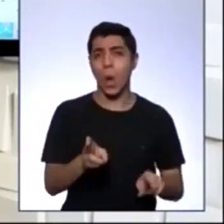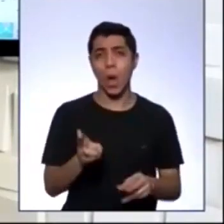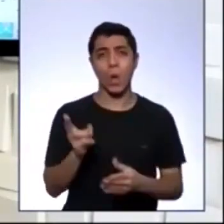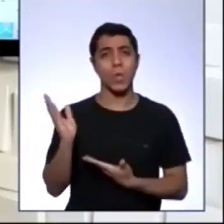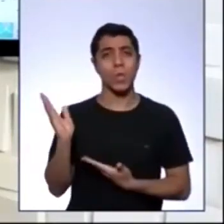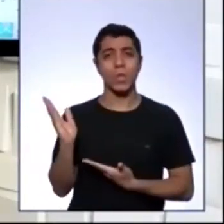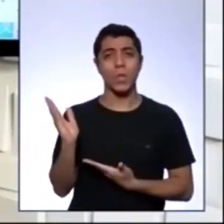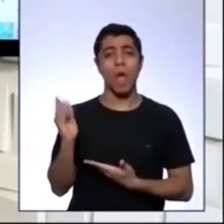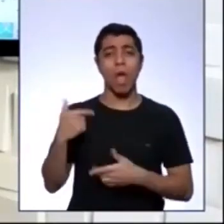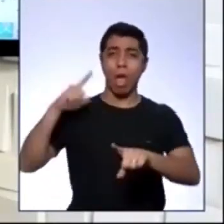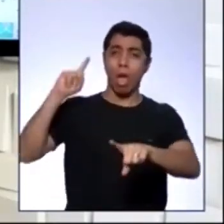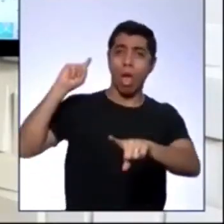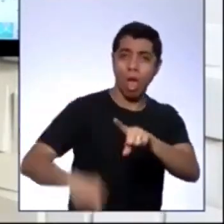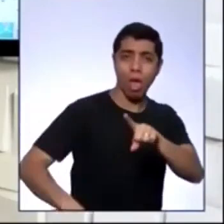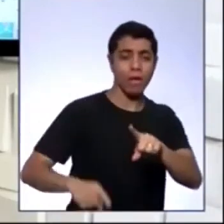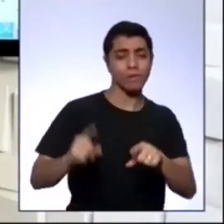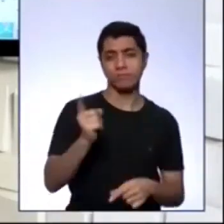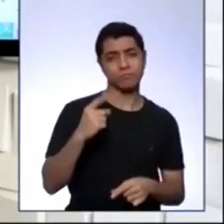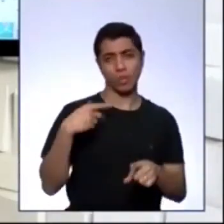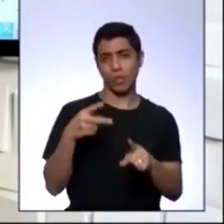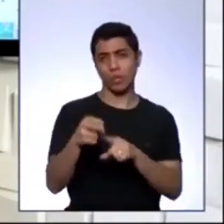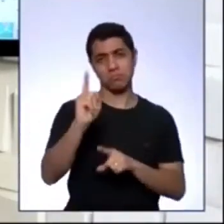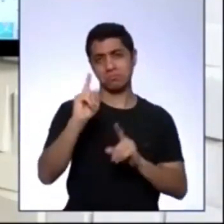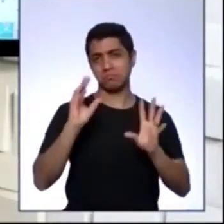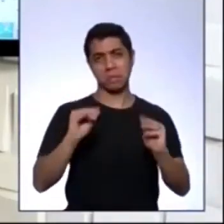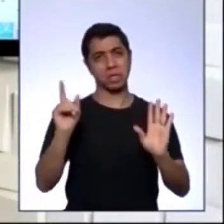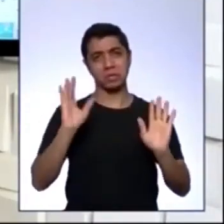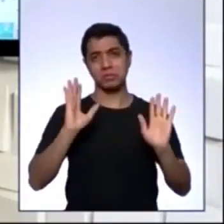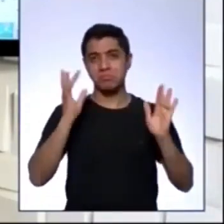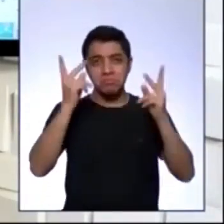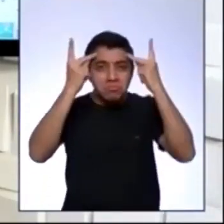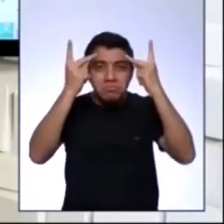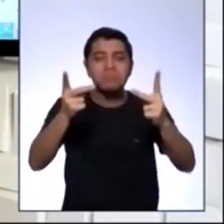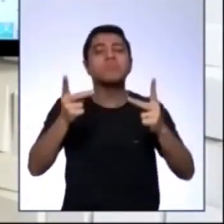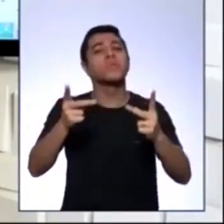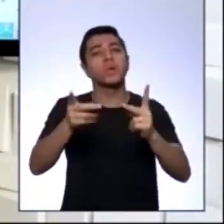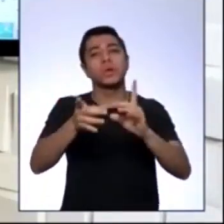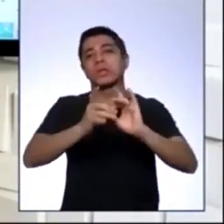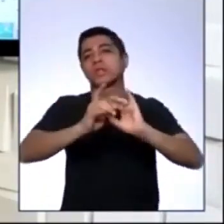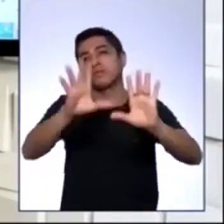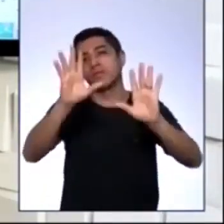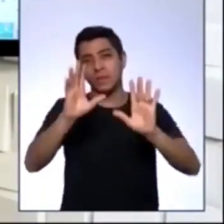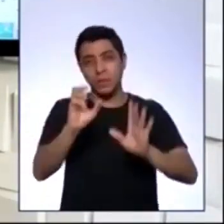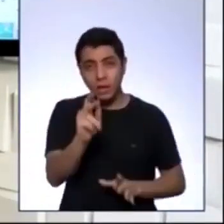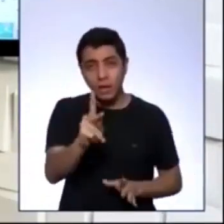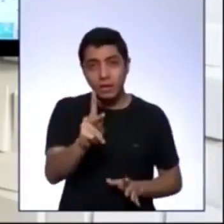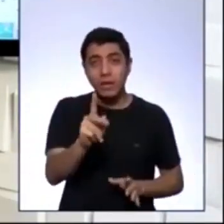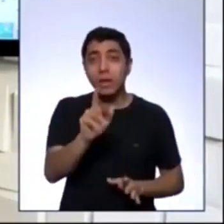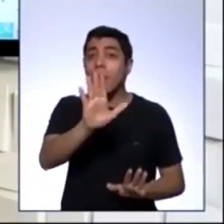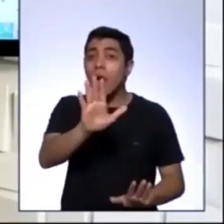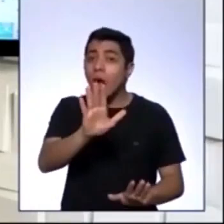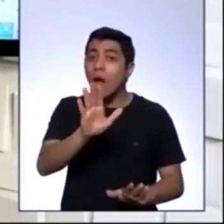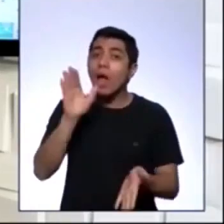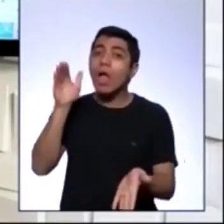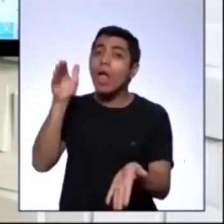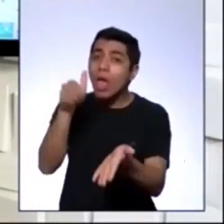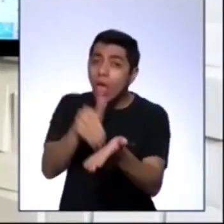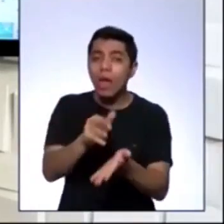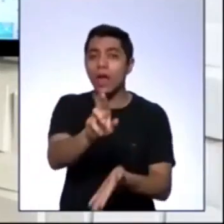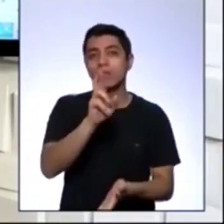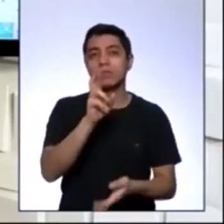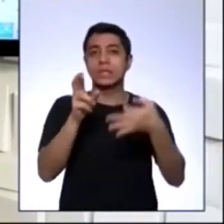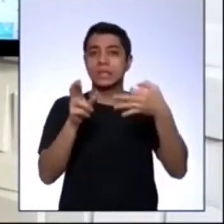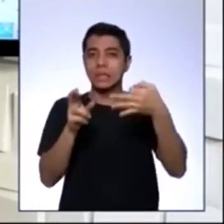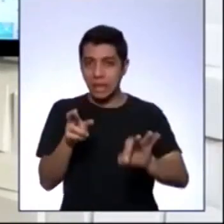fazer não pro imo juro não te proíbo pode continuar desde que você acerta questão meu